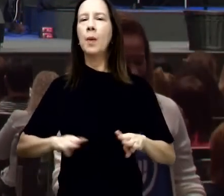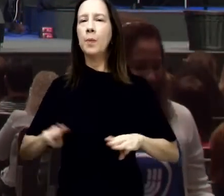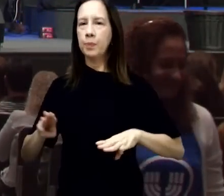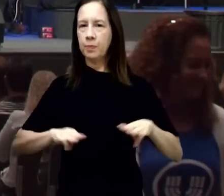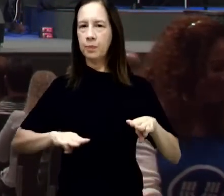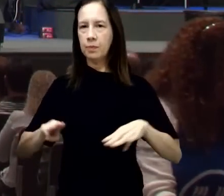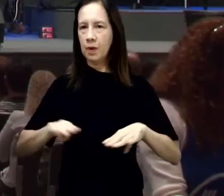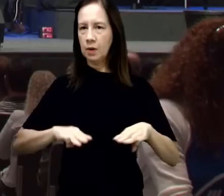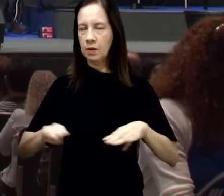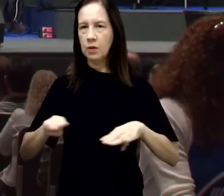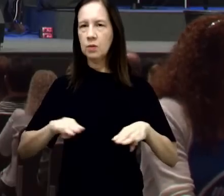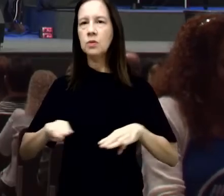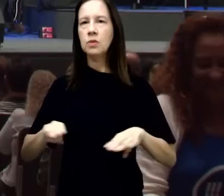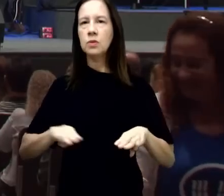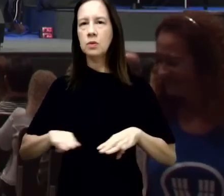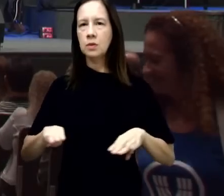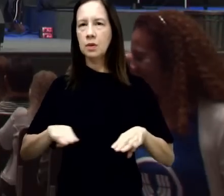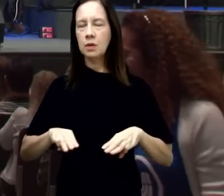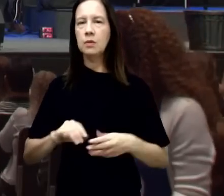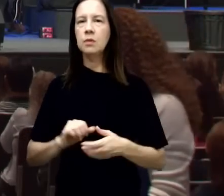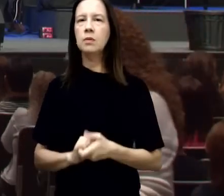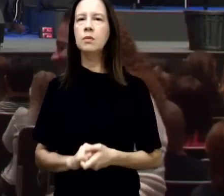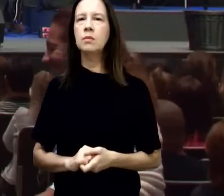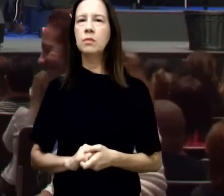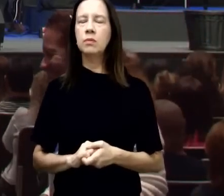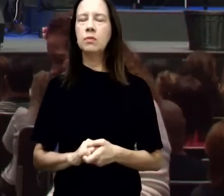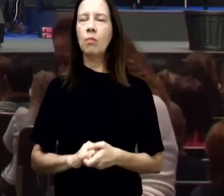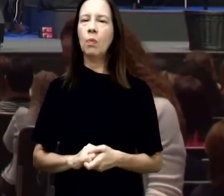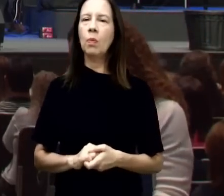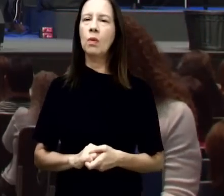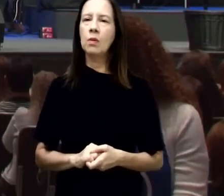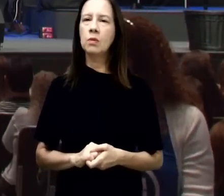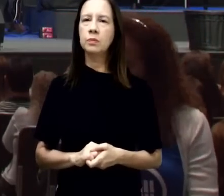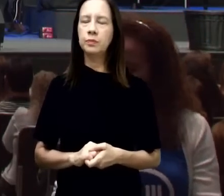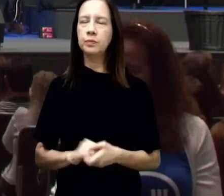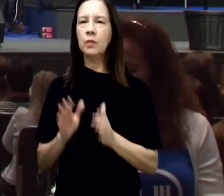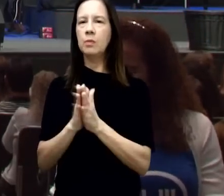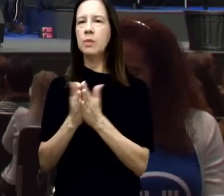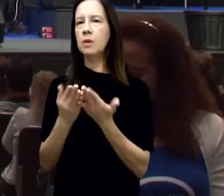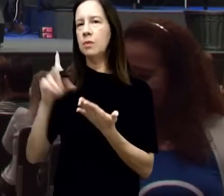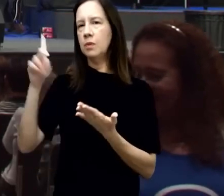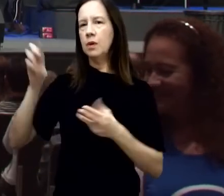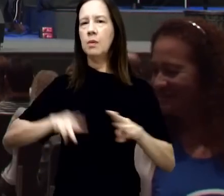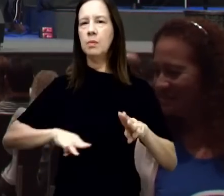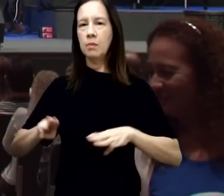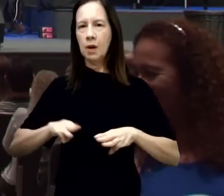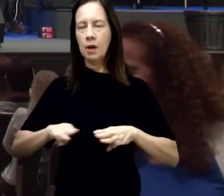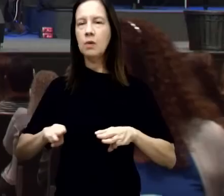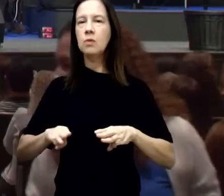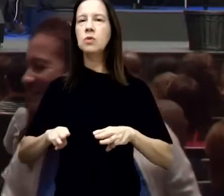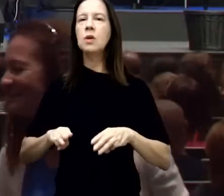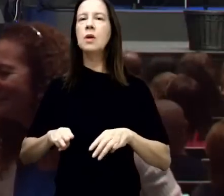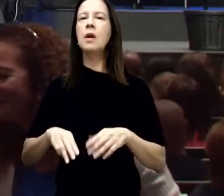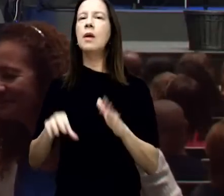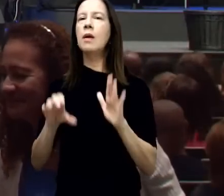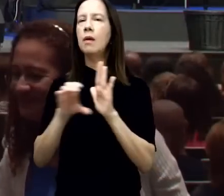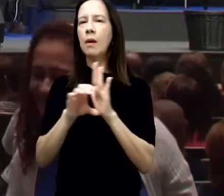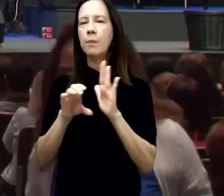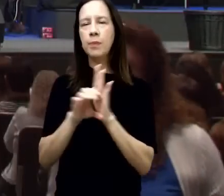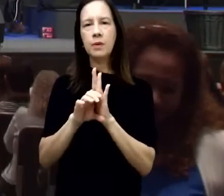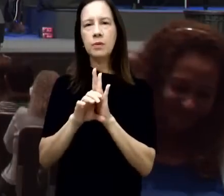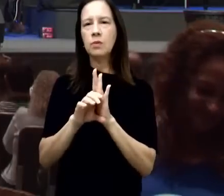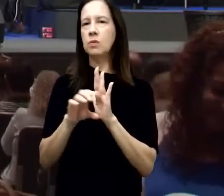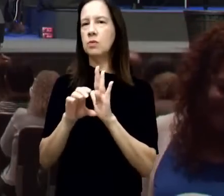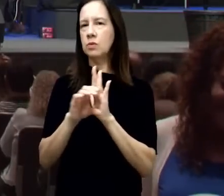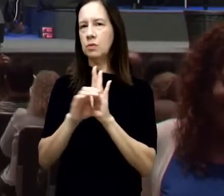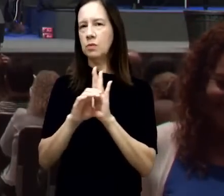ele é curtinho, comparado com os outros evangelhos, ele é curtinho. Ele é curtinho, não só em número de capítulos, mas também